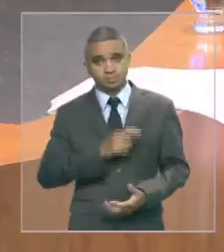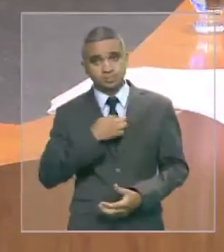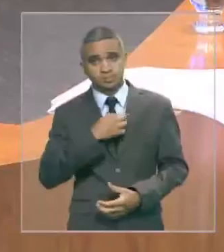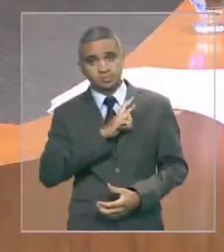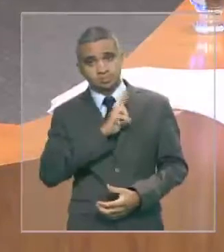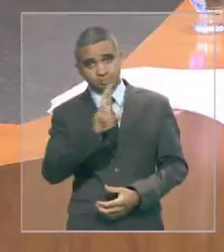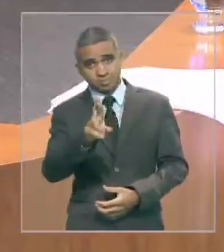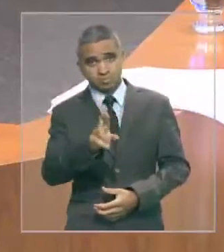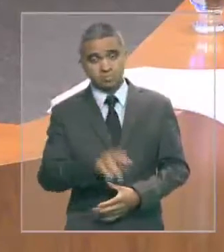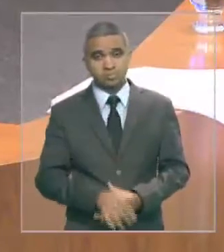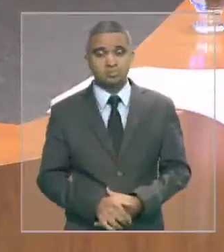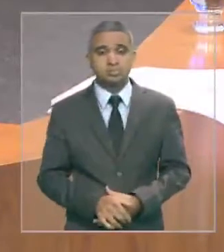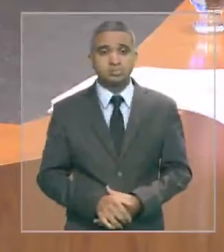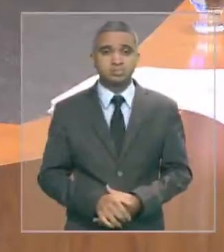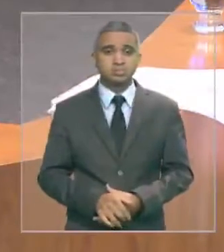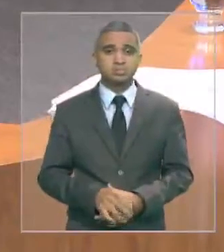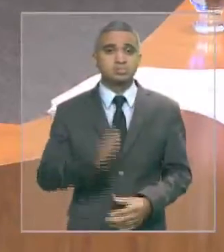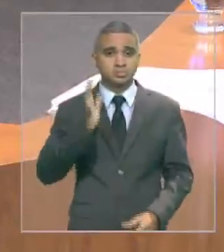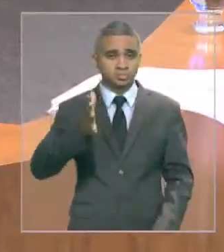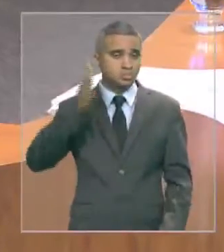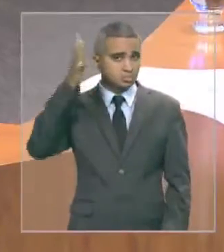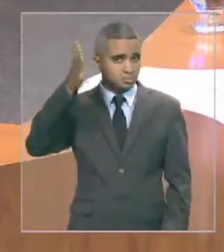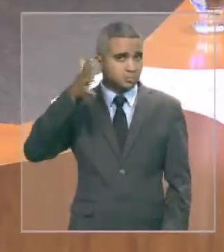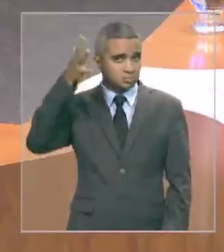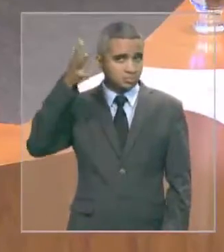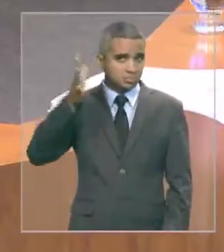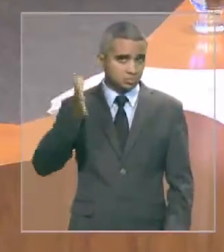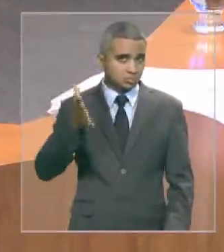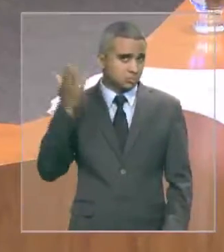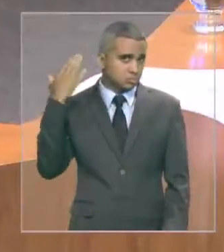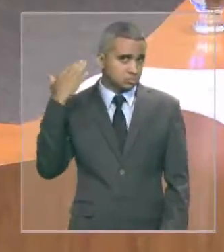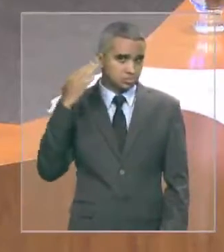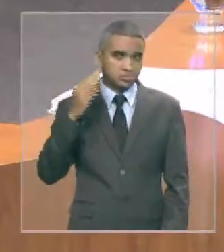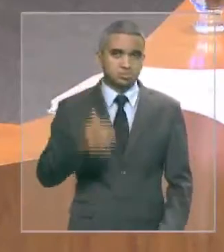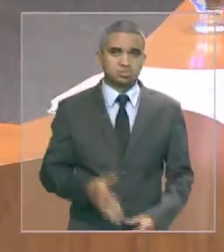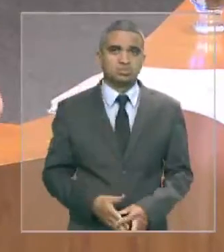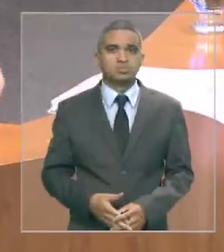no pronunciamento anterior e já neste.